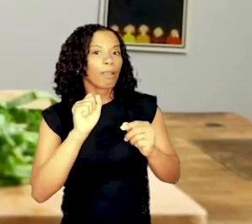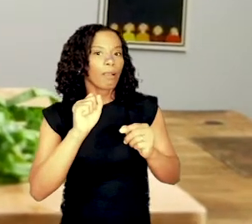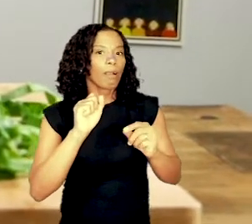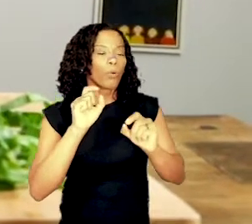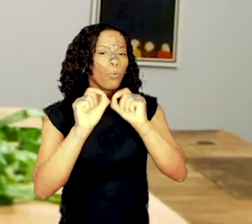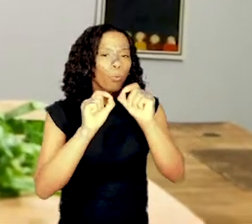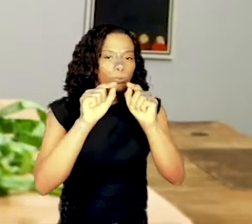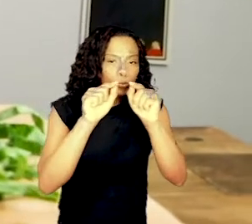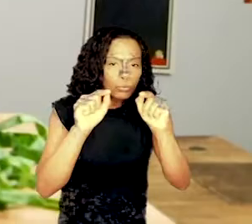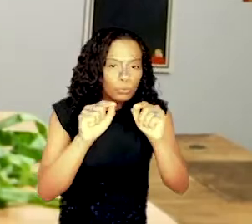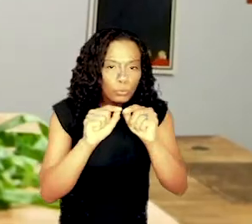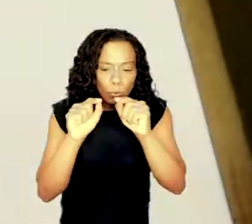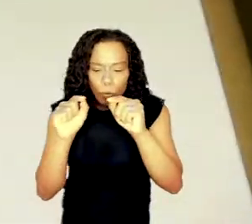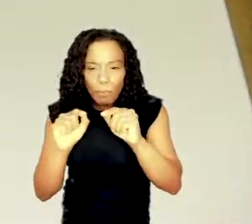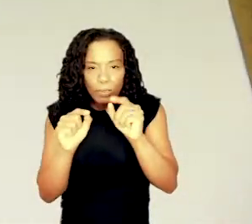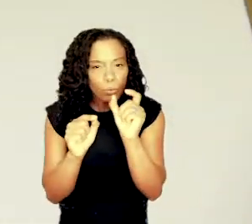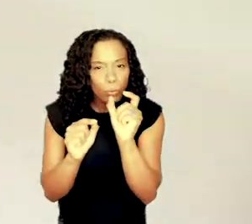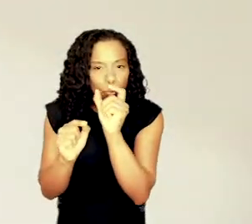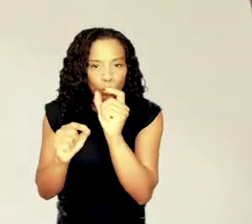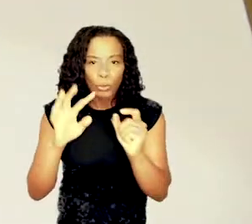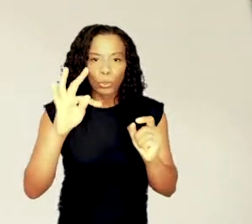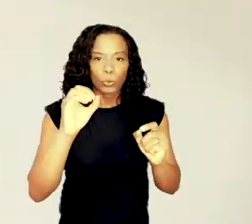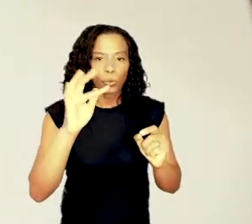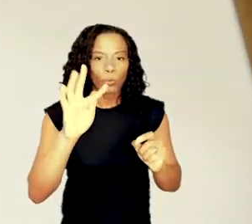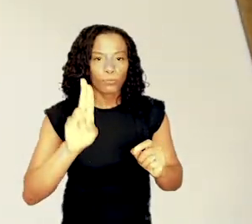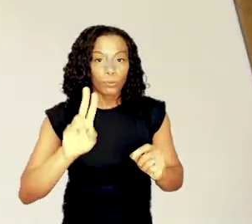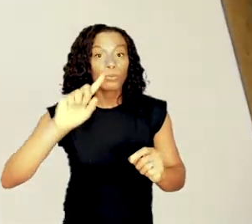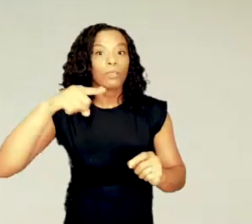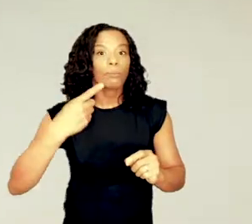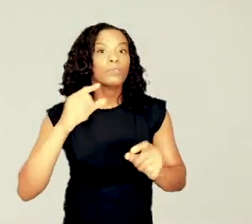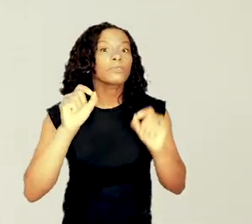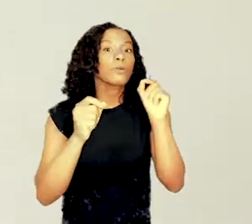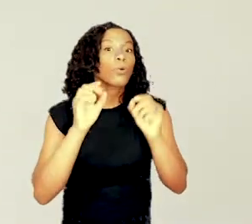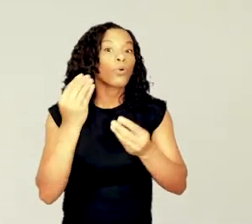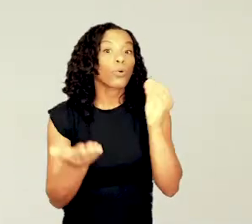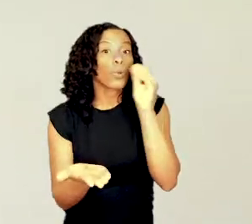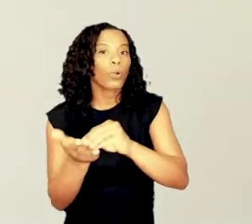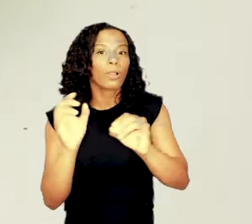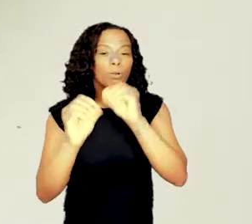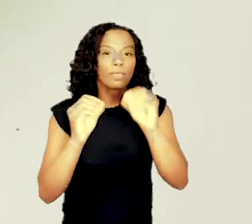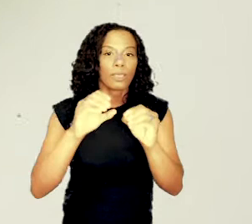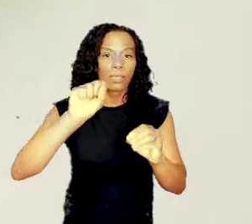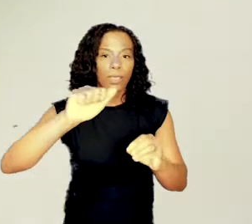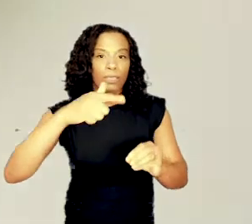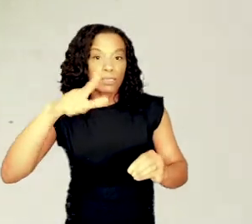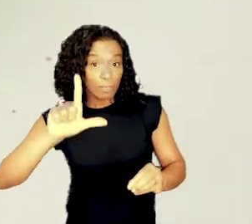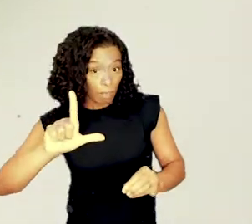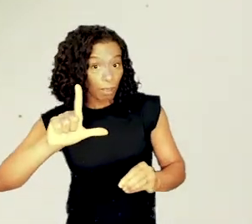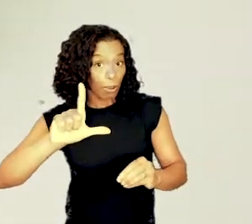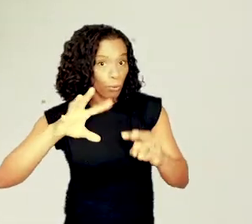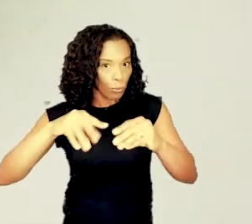Vamos pegar os nossos cubinhos, ó, botar aqui, porque a gente vai temperar com a pitada de sal, pimenta do